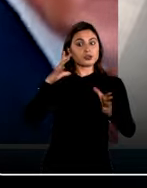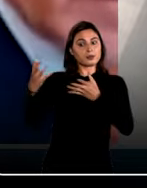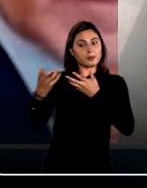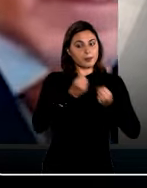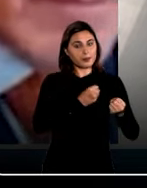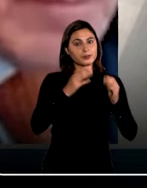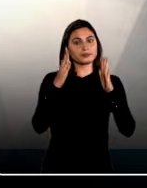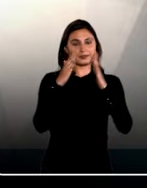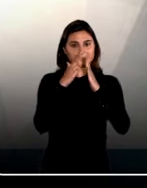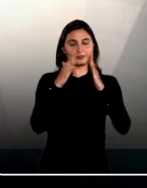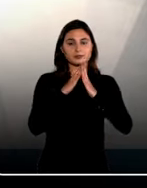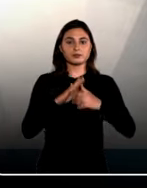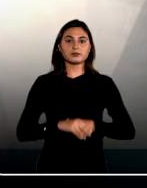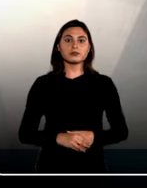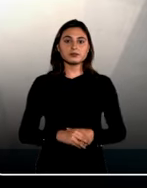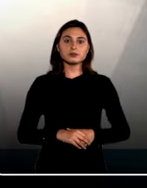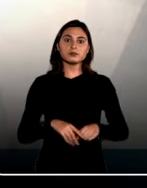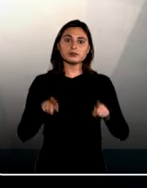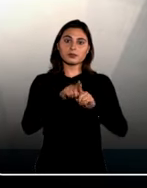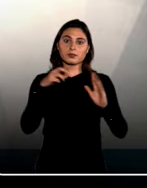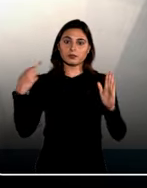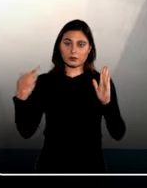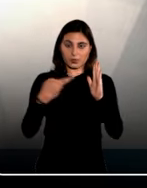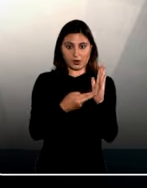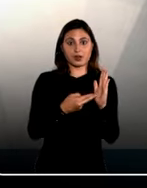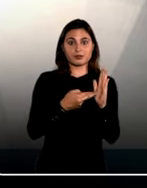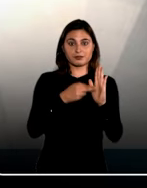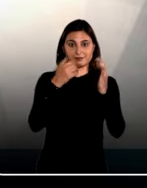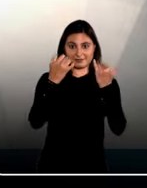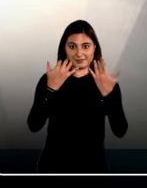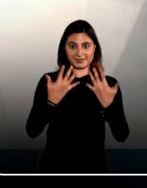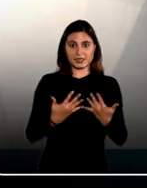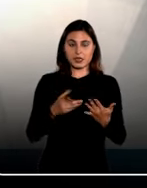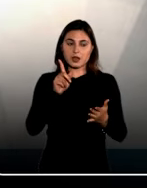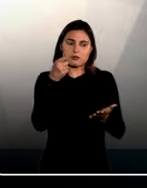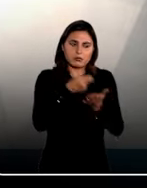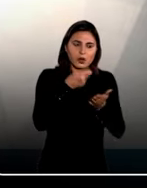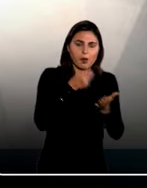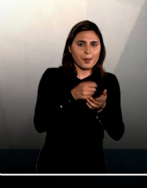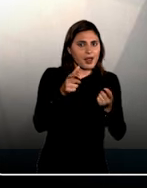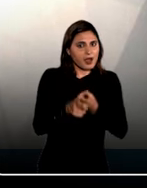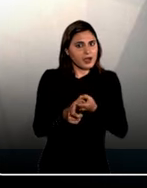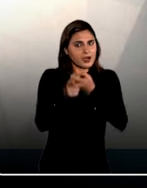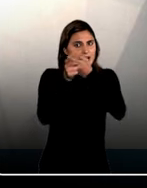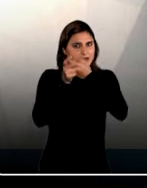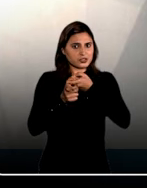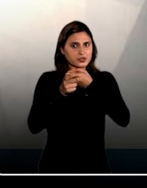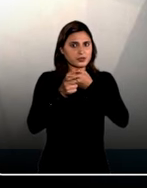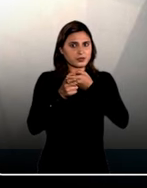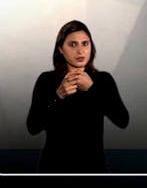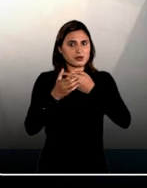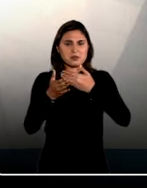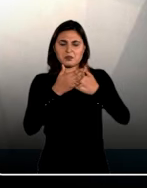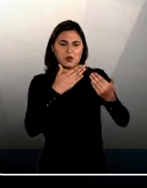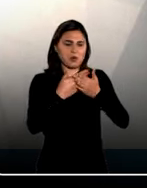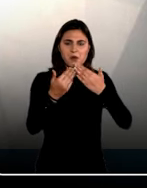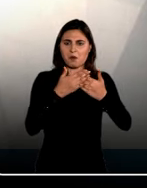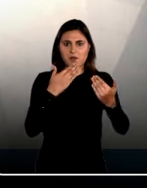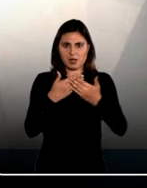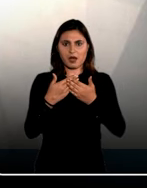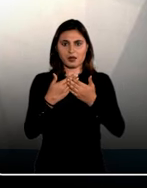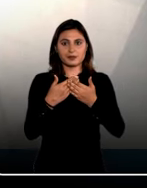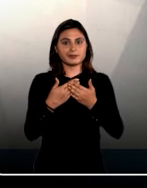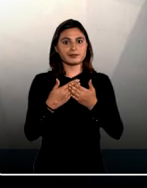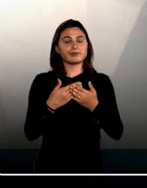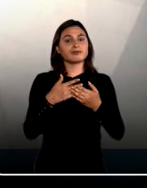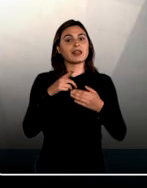aquisição do bem ainda de acordo com o relator nessa possibilidade de cobrança da dívida integral de quaisquer dos